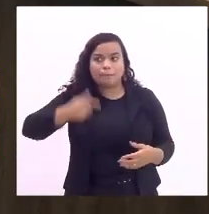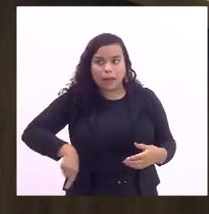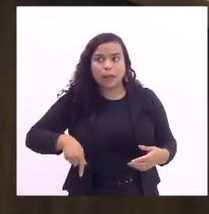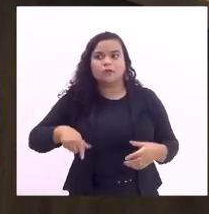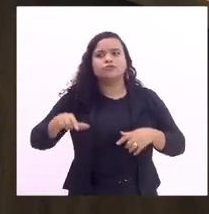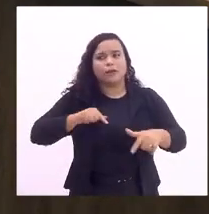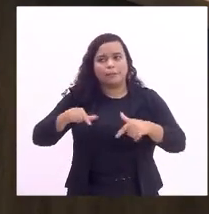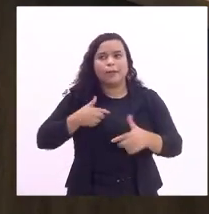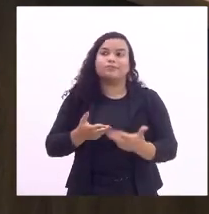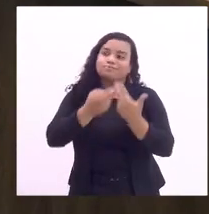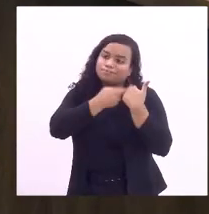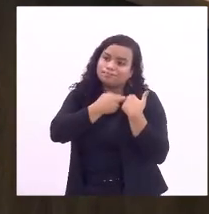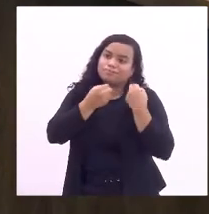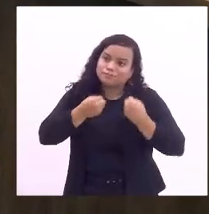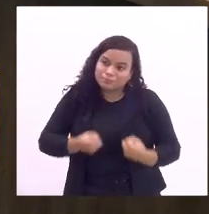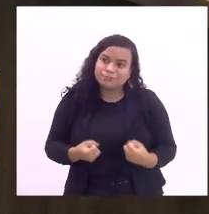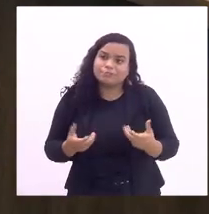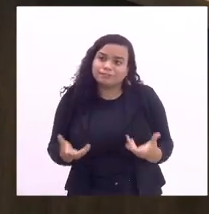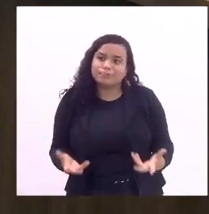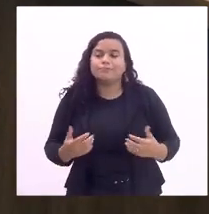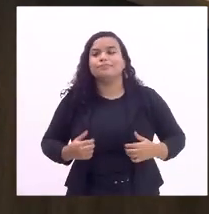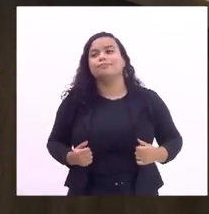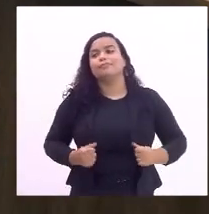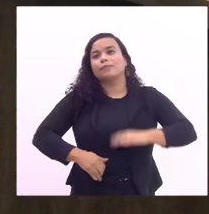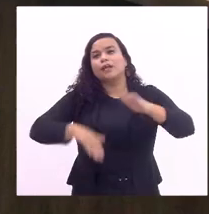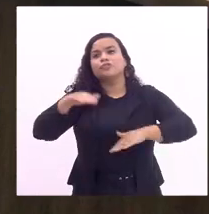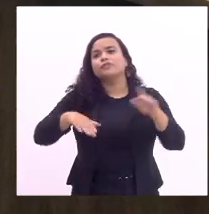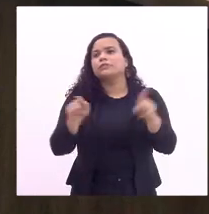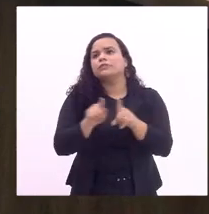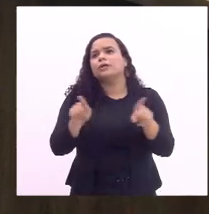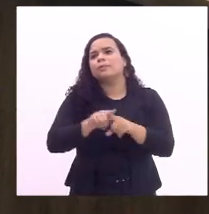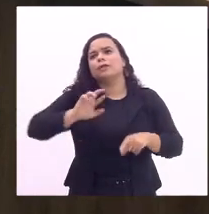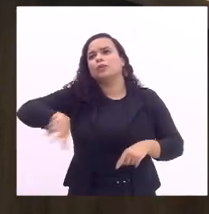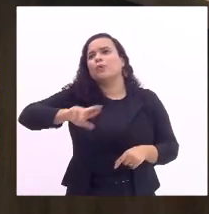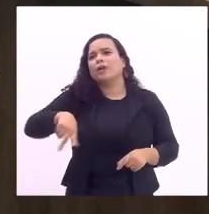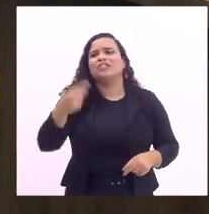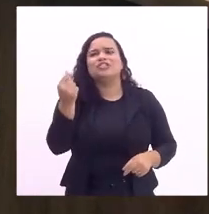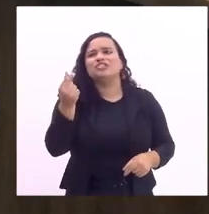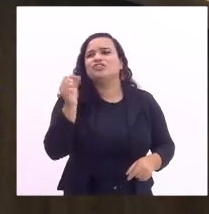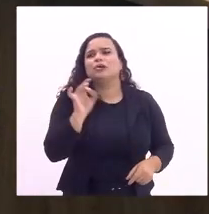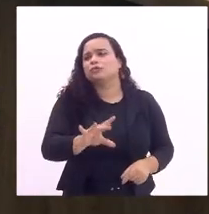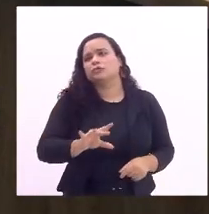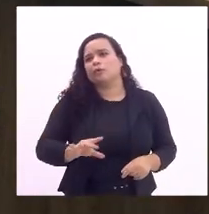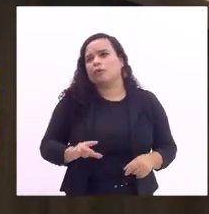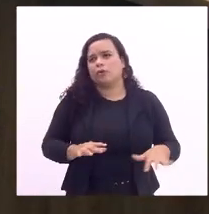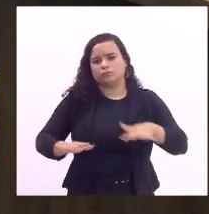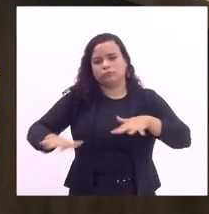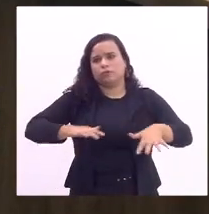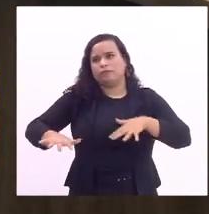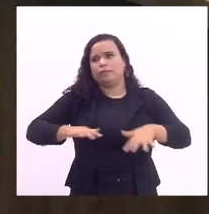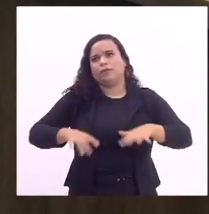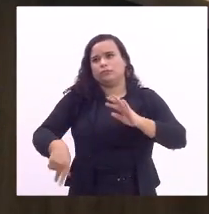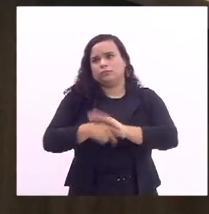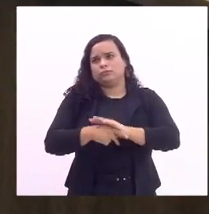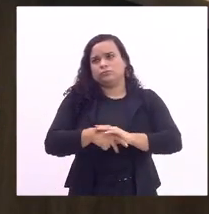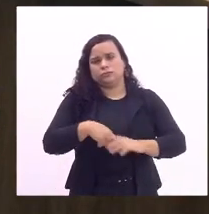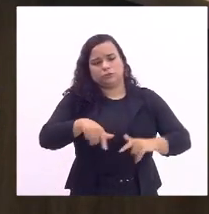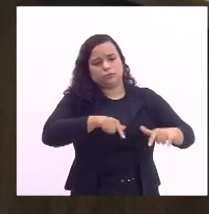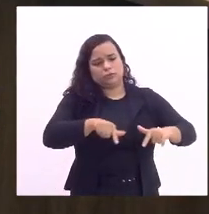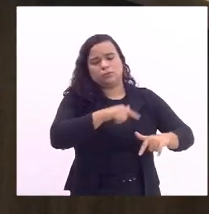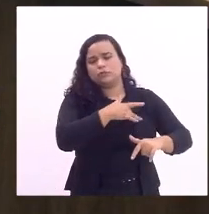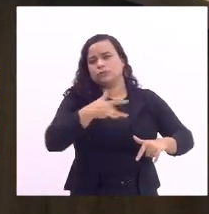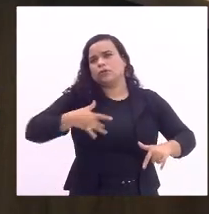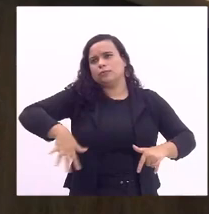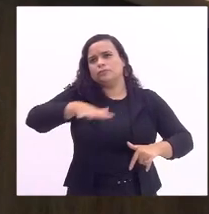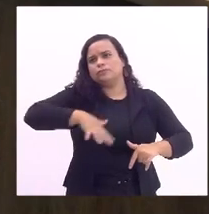trabalho. E, às vezes, deputado, não é somente o dinheiro que move os trabalhadores da saúde.